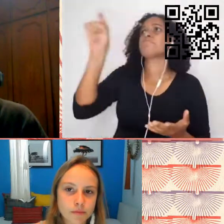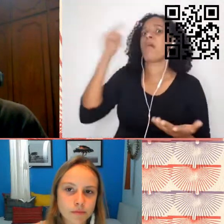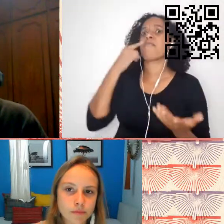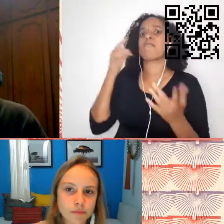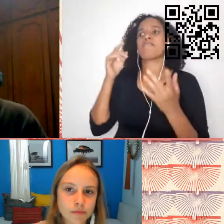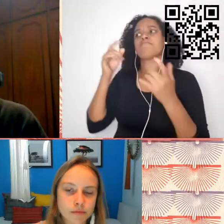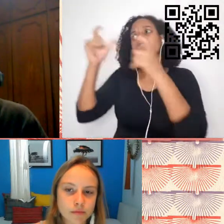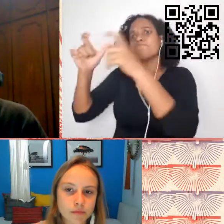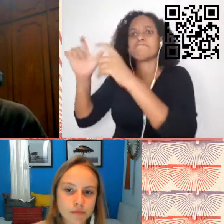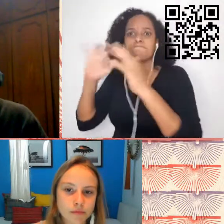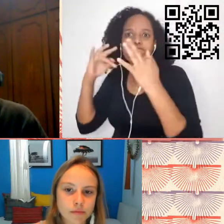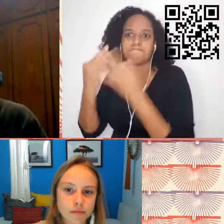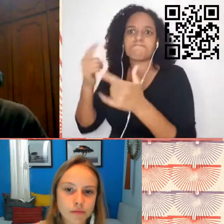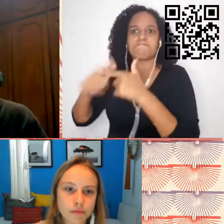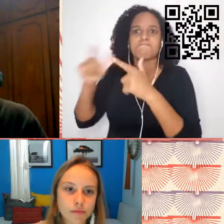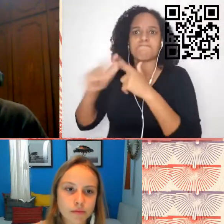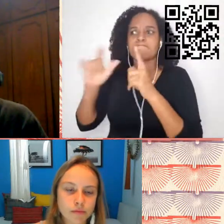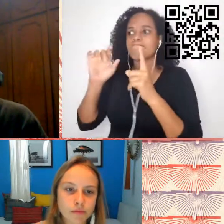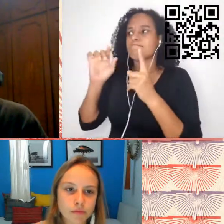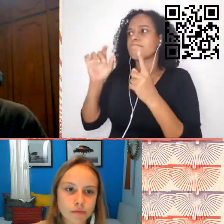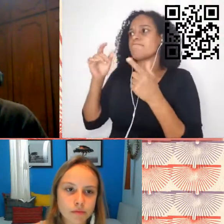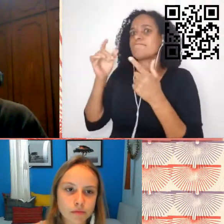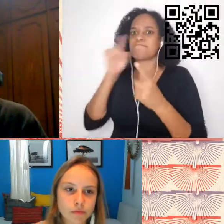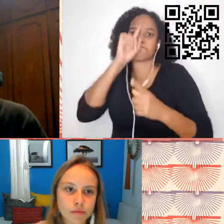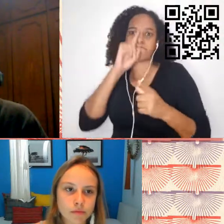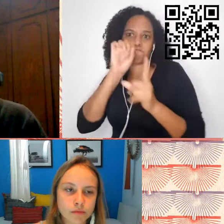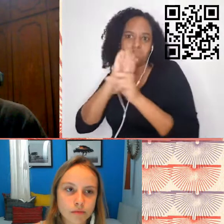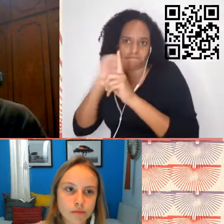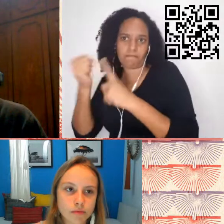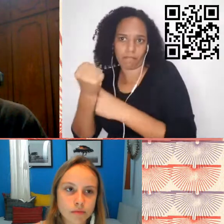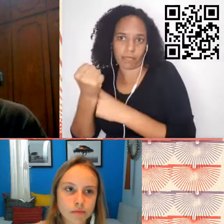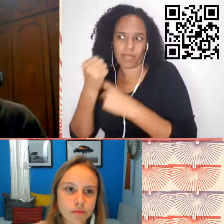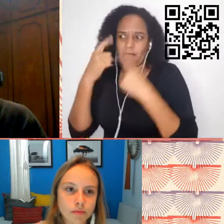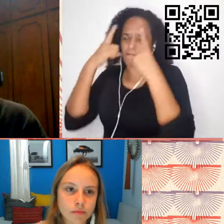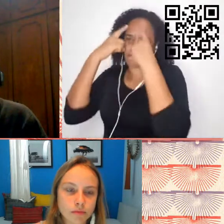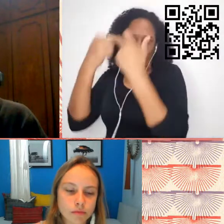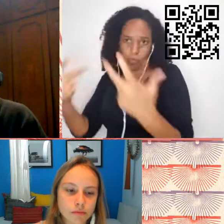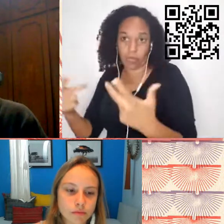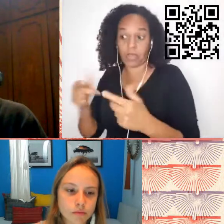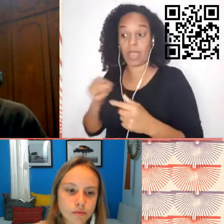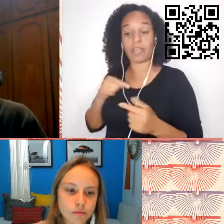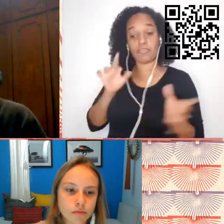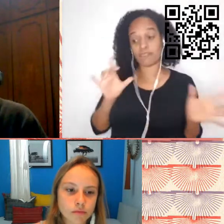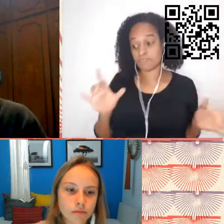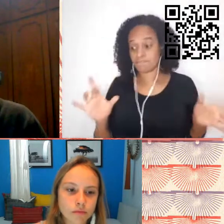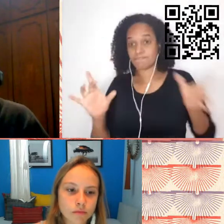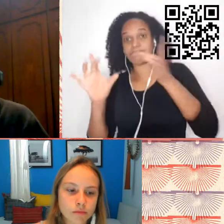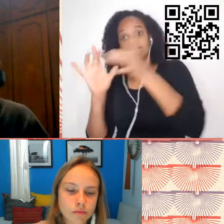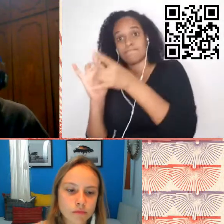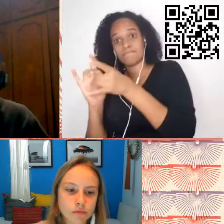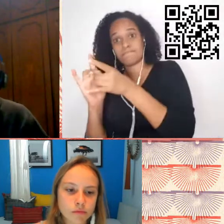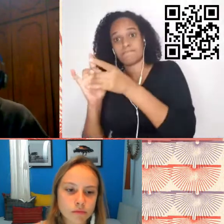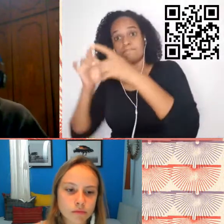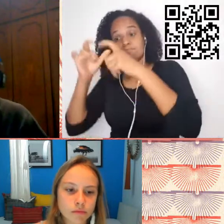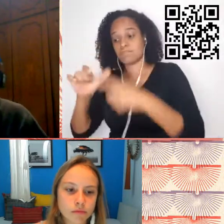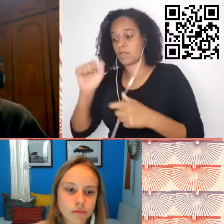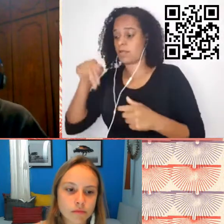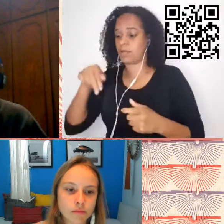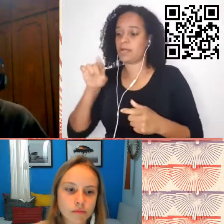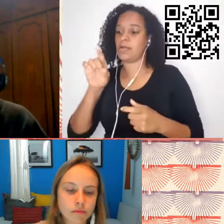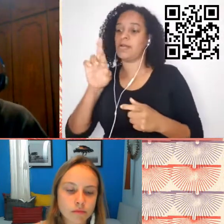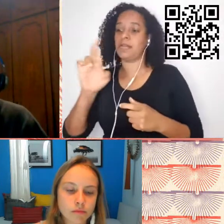muitas famílias, abraçou o Instituto André Franco Vive para fazer uma arrecadação